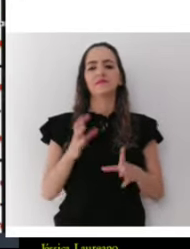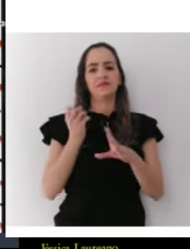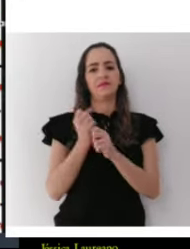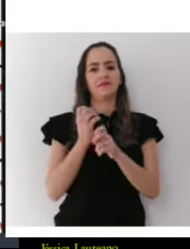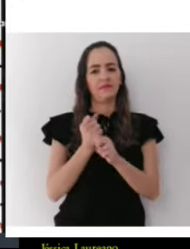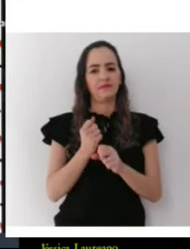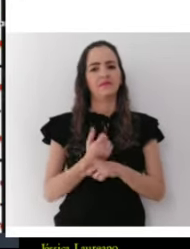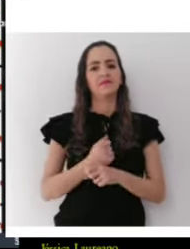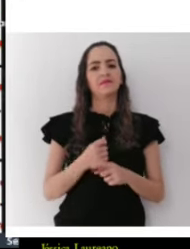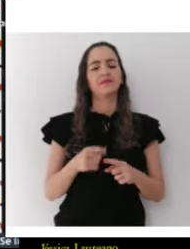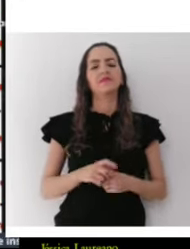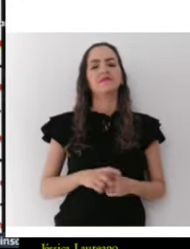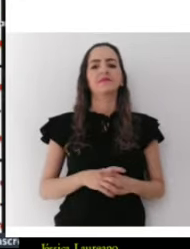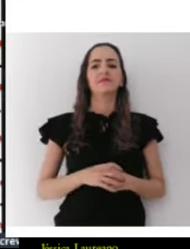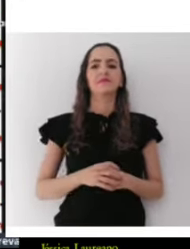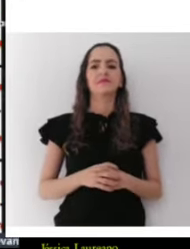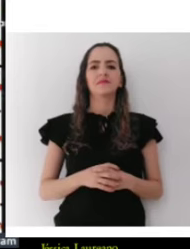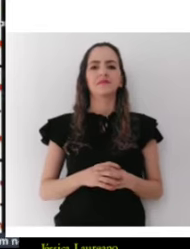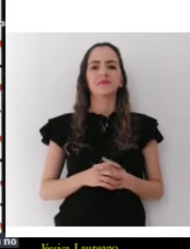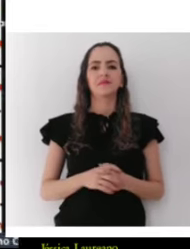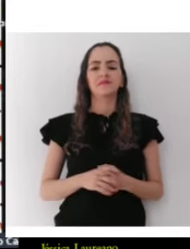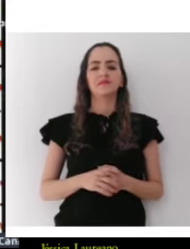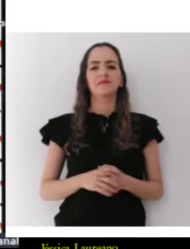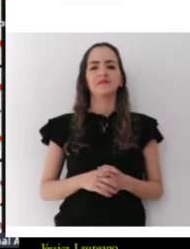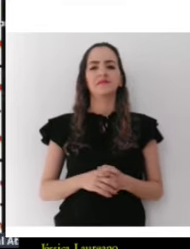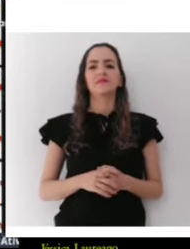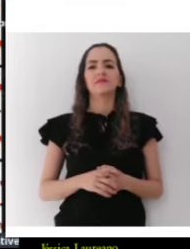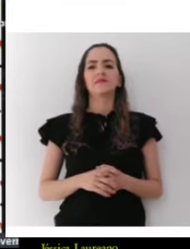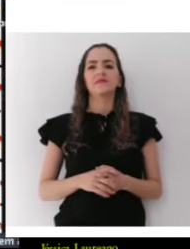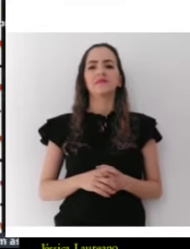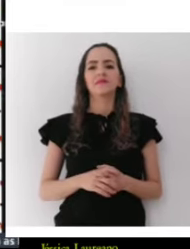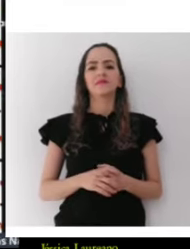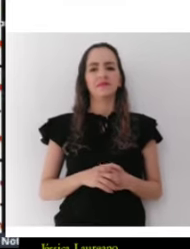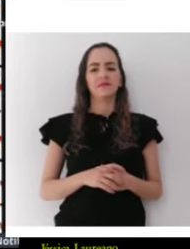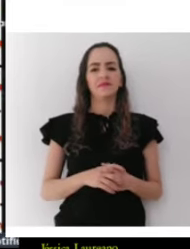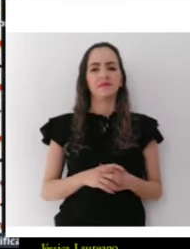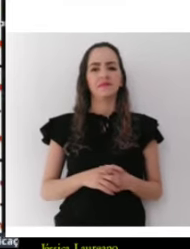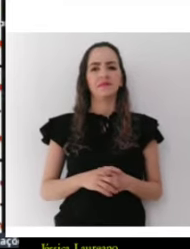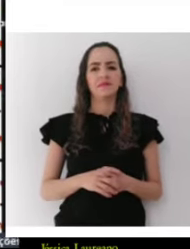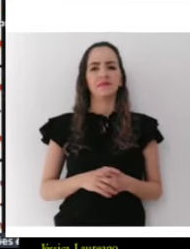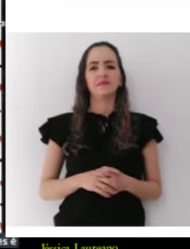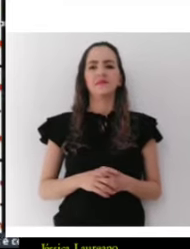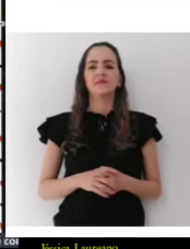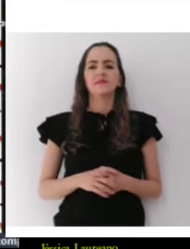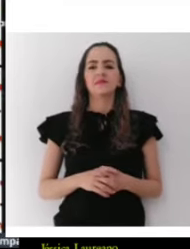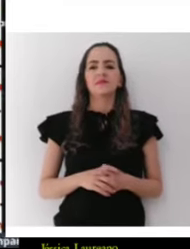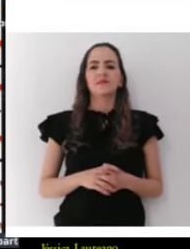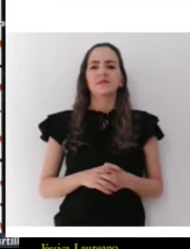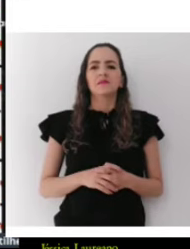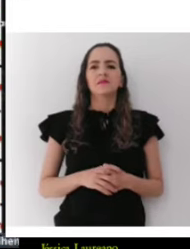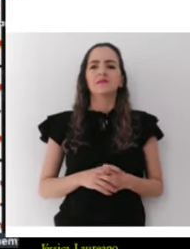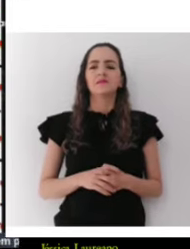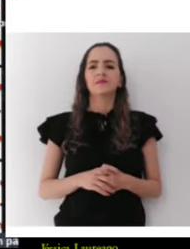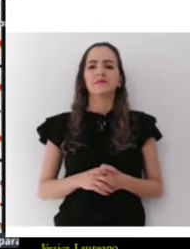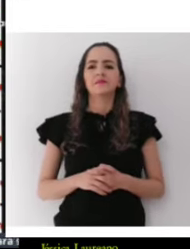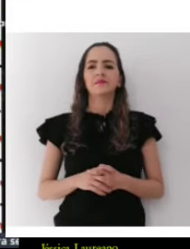tentativas. Aí circula aí o 25, Caio. Aí eu chego e venho aqui fora e faço uma continha de 25